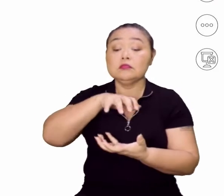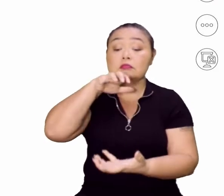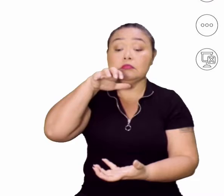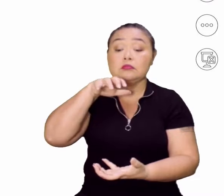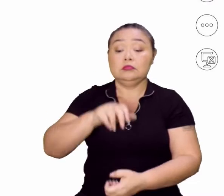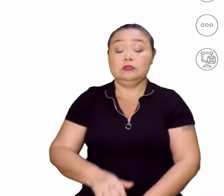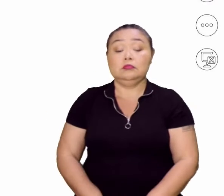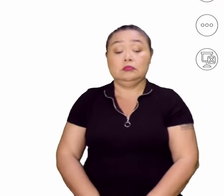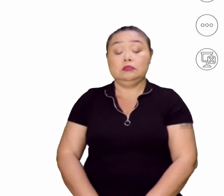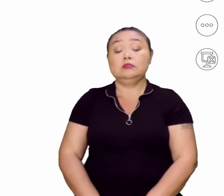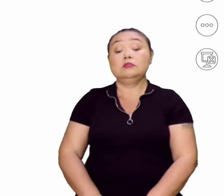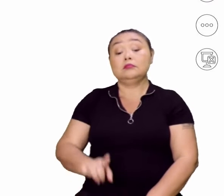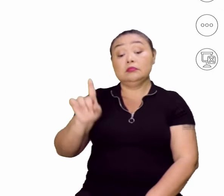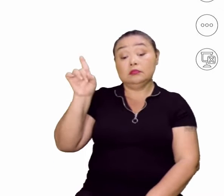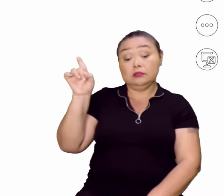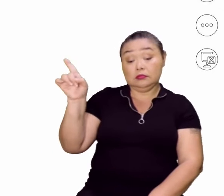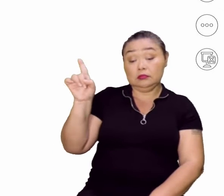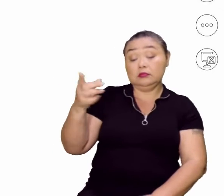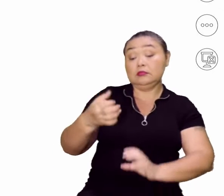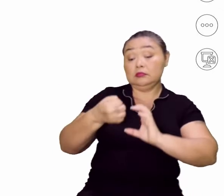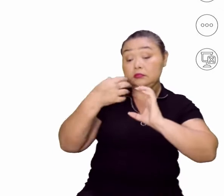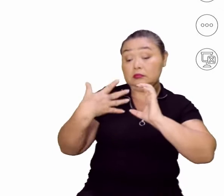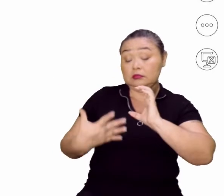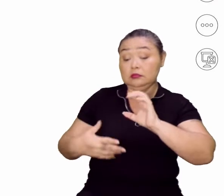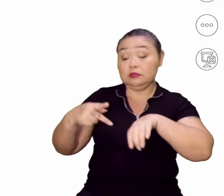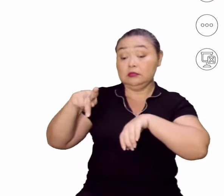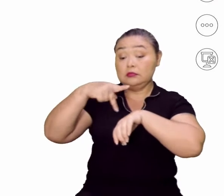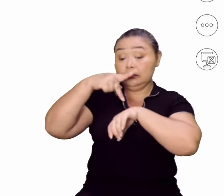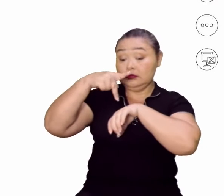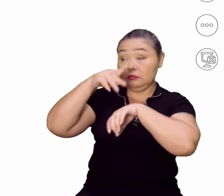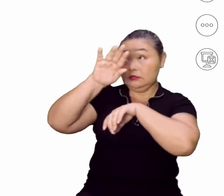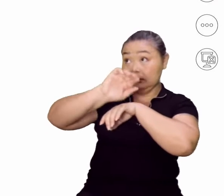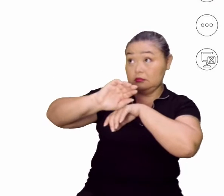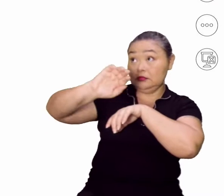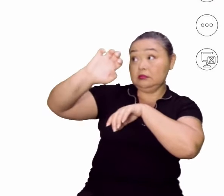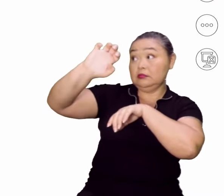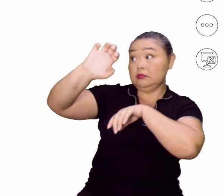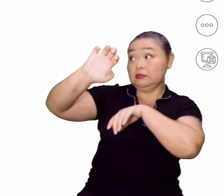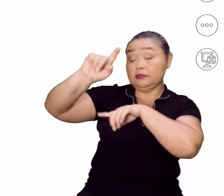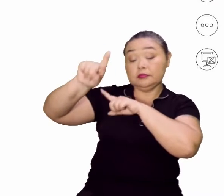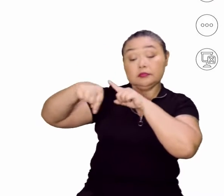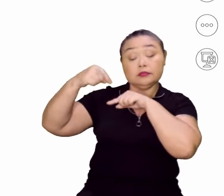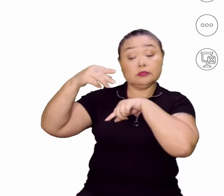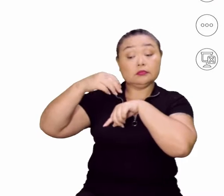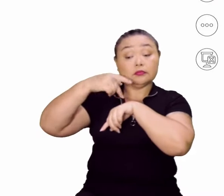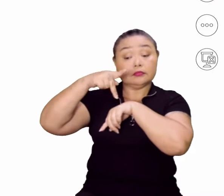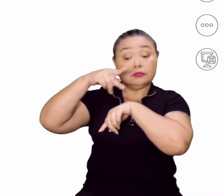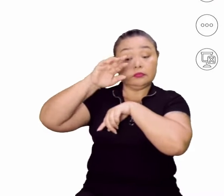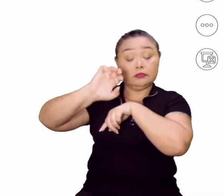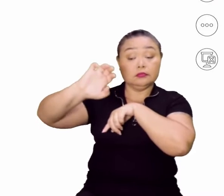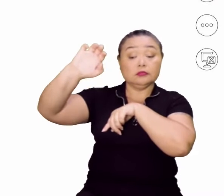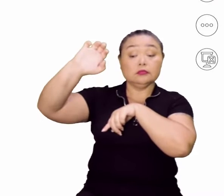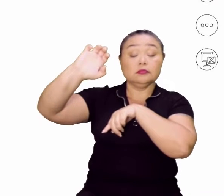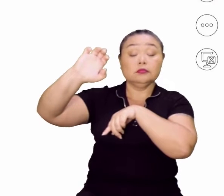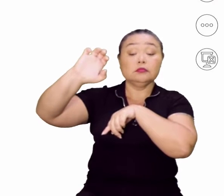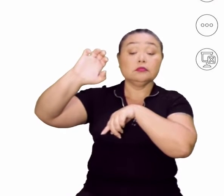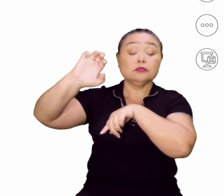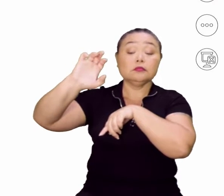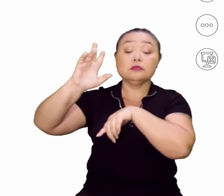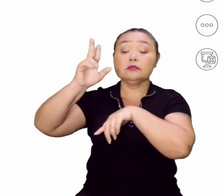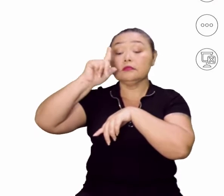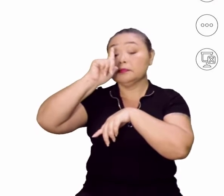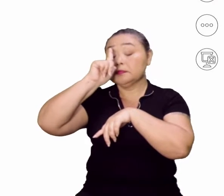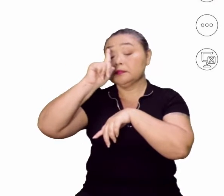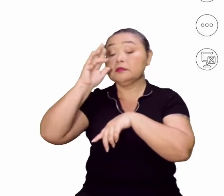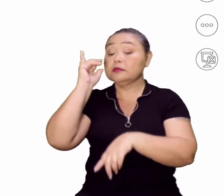população idosa. Isso é uma característica de país europeu. Ou país da Europa. como a Grécia,